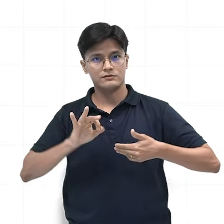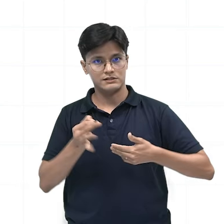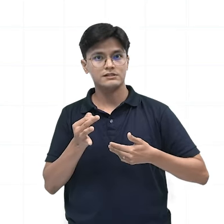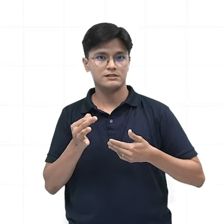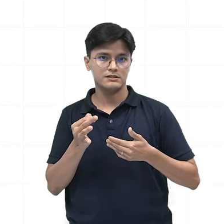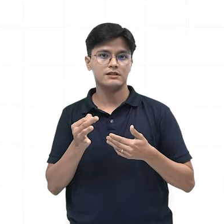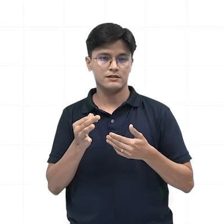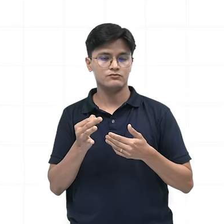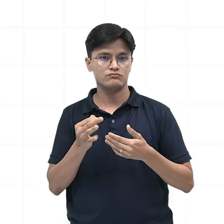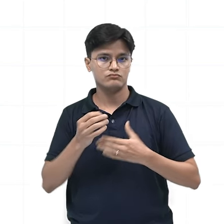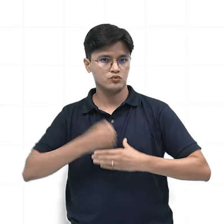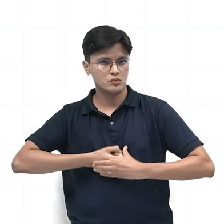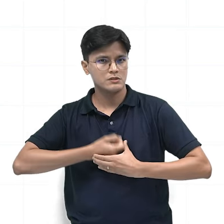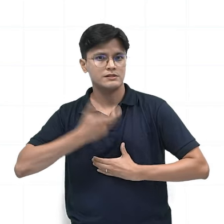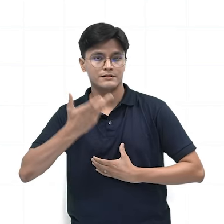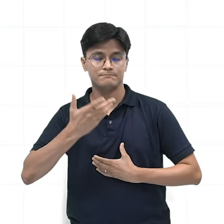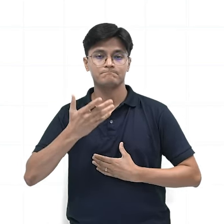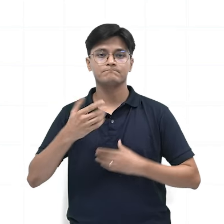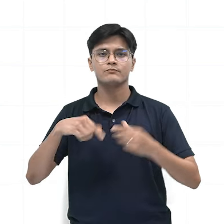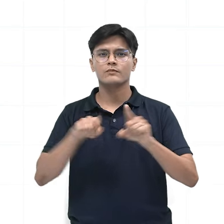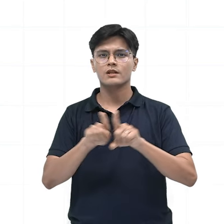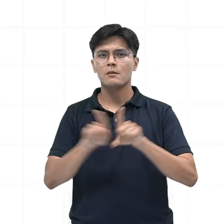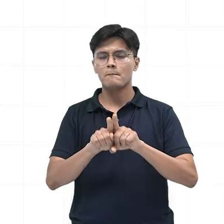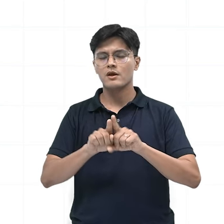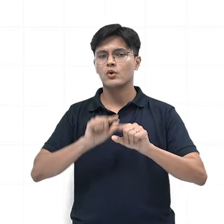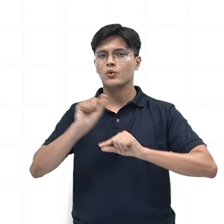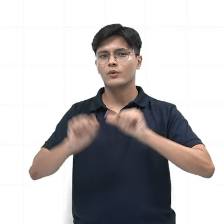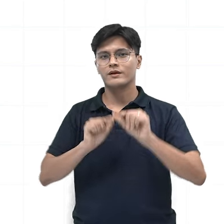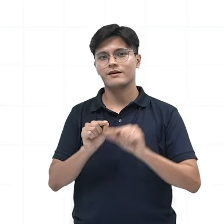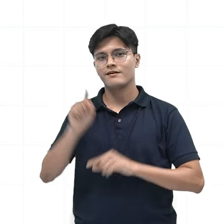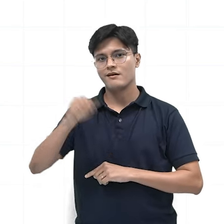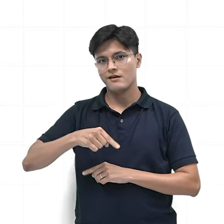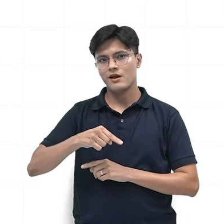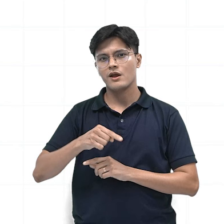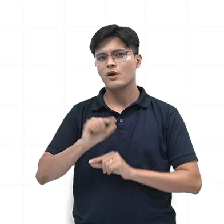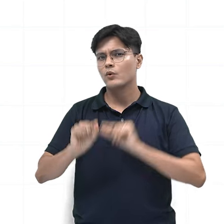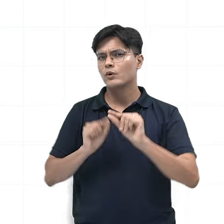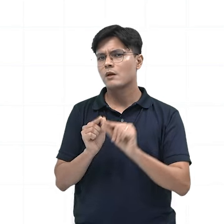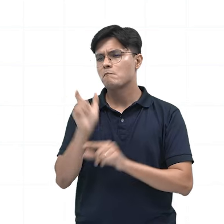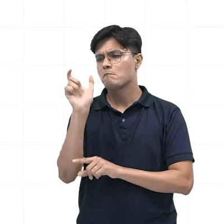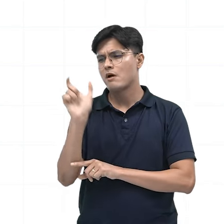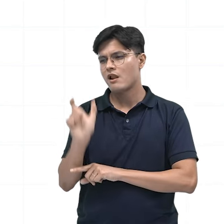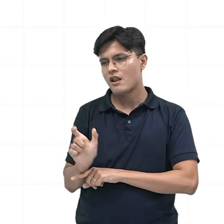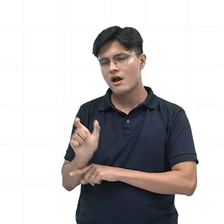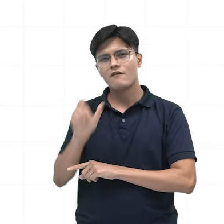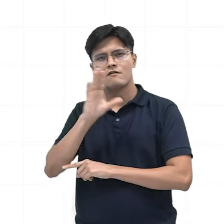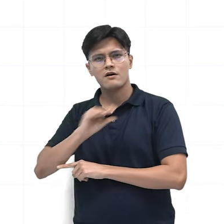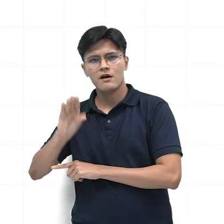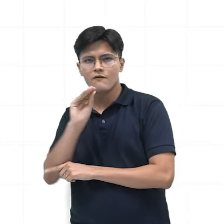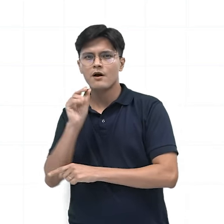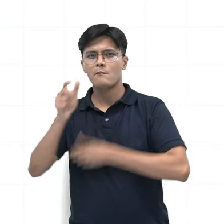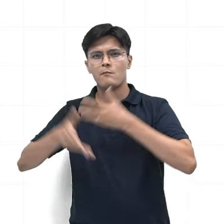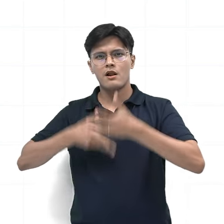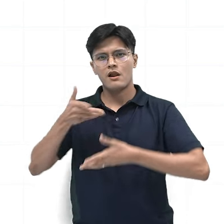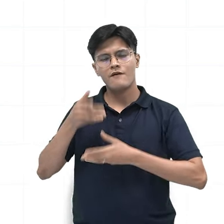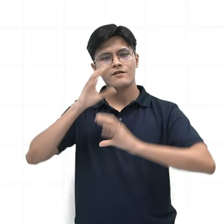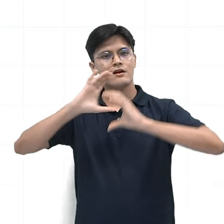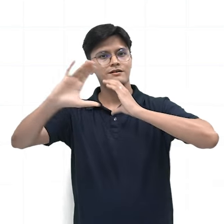certo? E esse gênero também nós podemos dizer que é a palavra cantada, porque assim